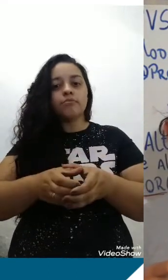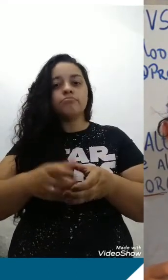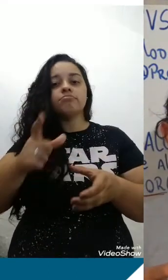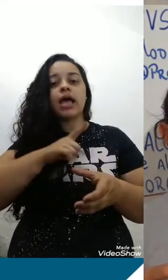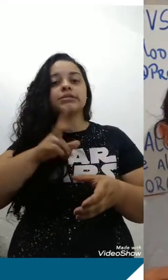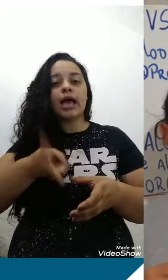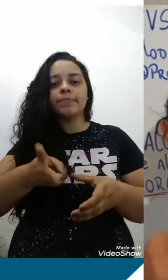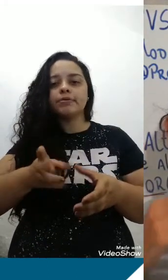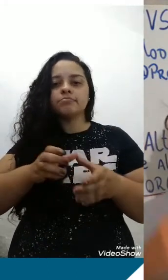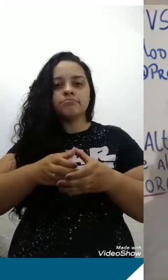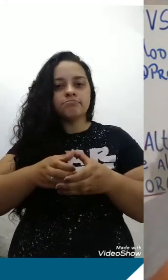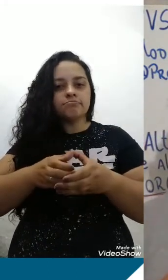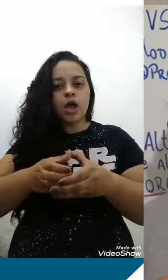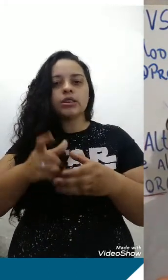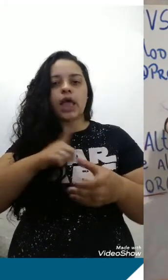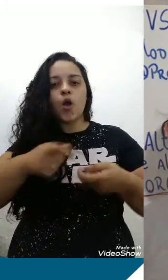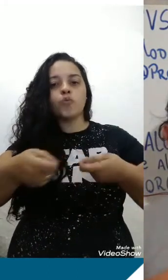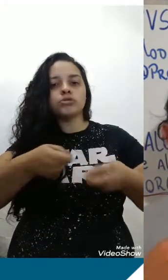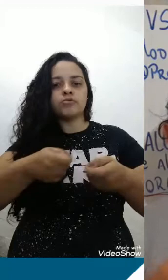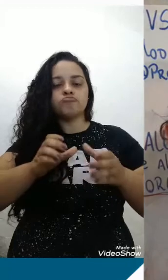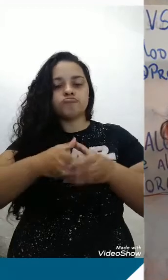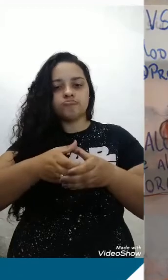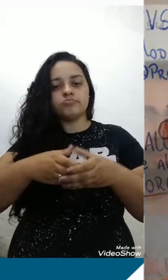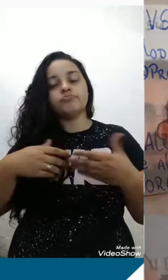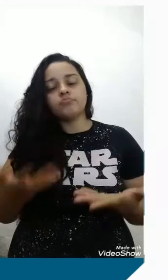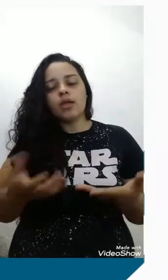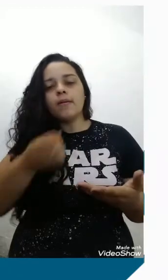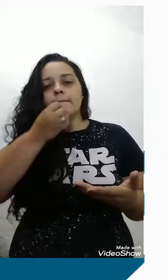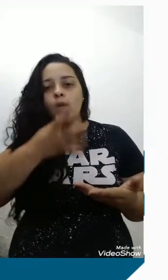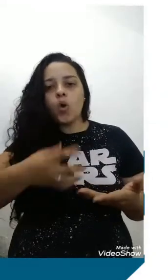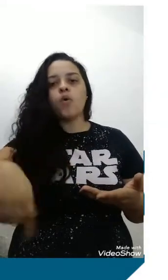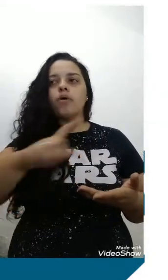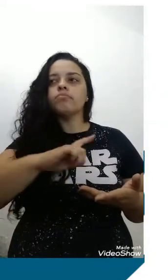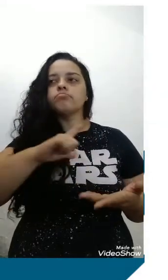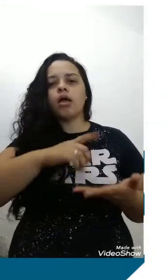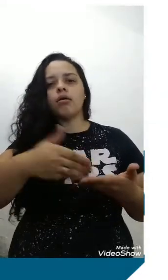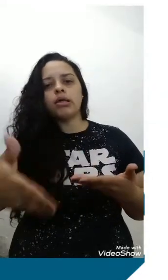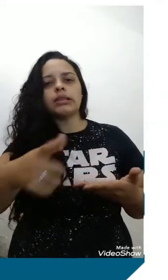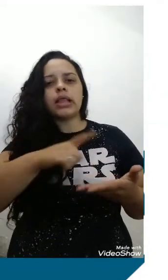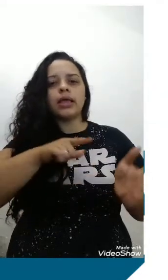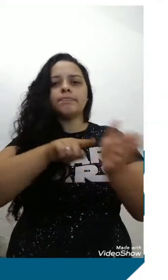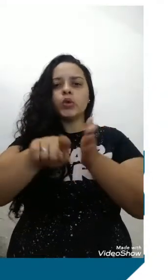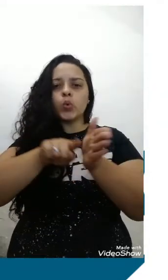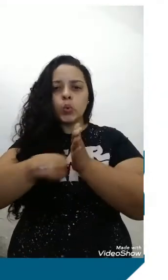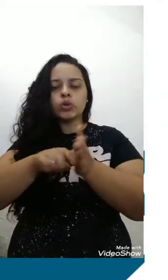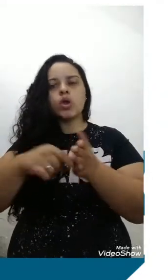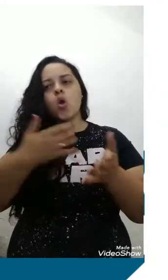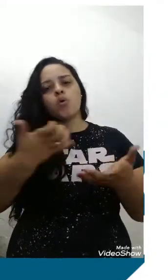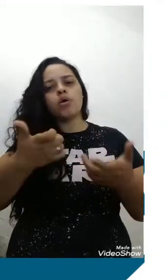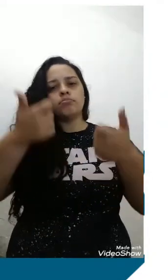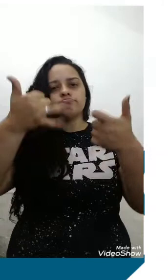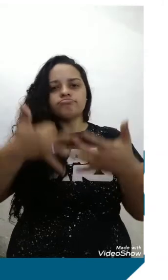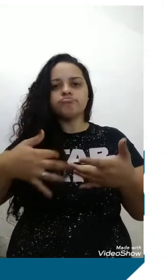bolas, é constante, é conservado. Bom, pessoal, além disso, tem algumas questões